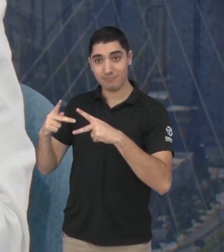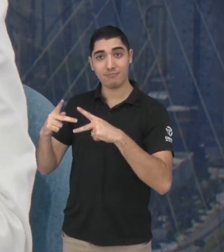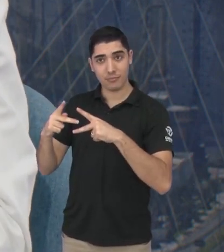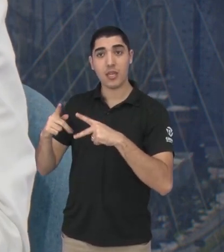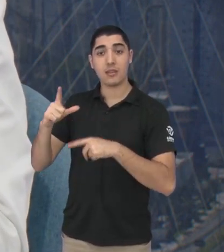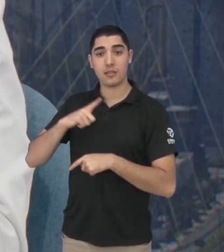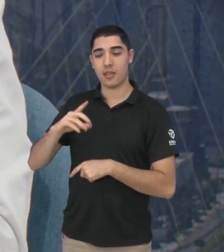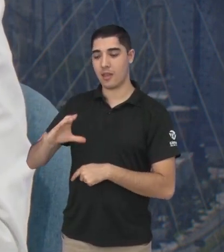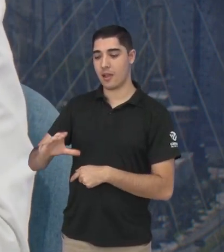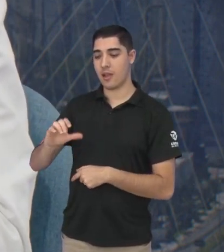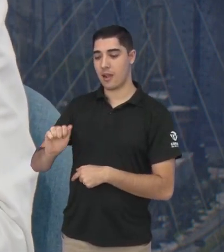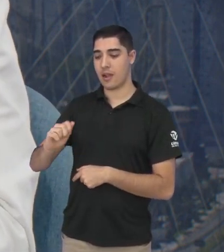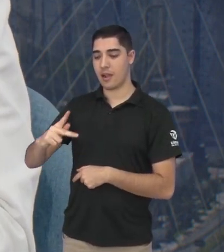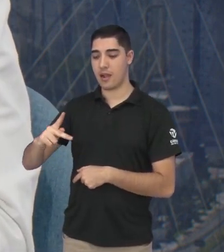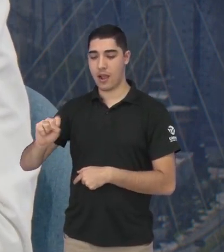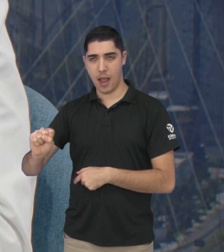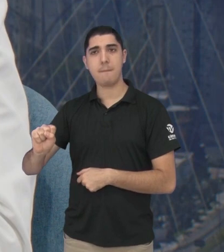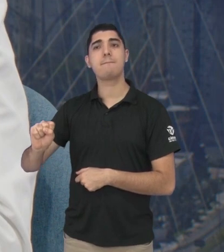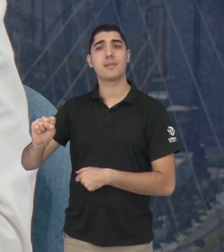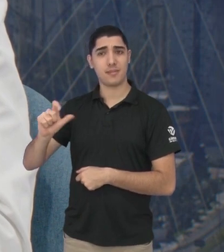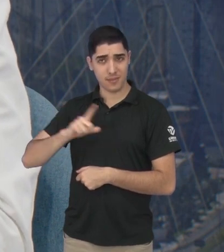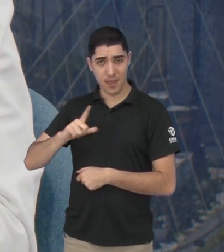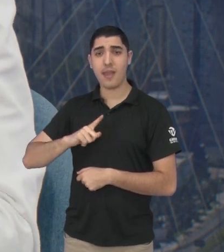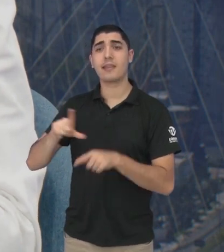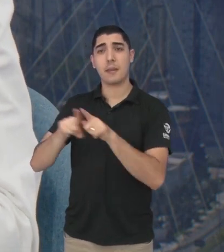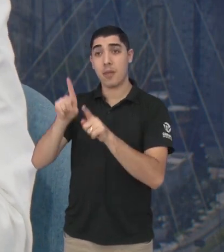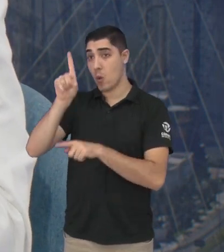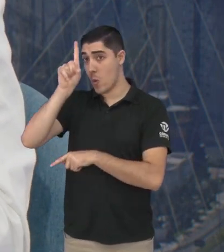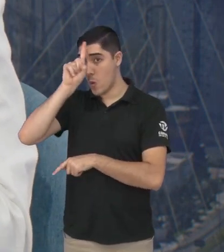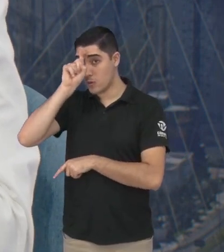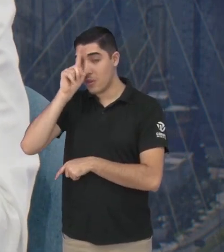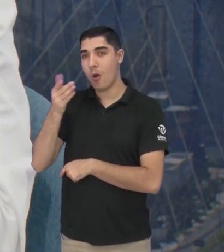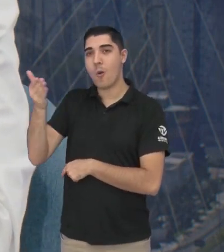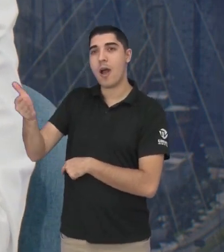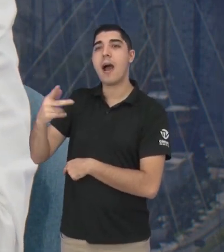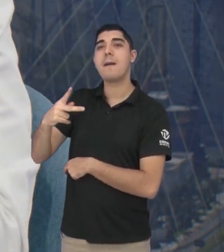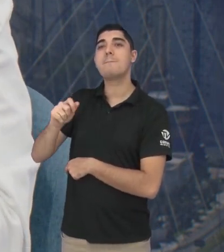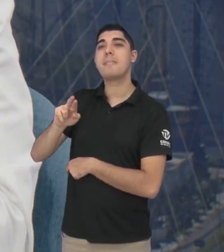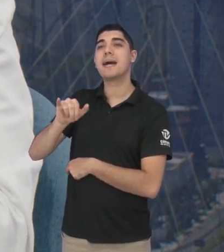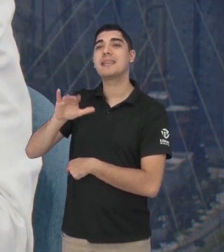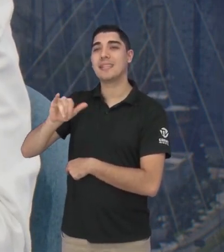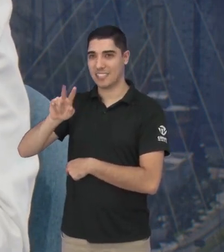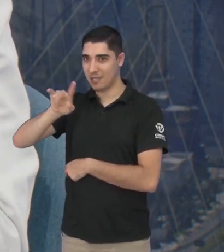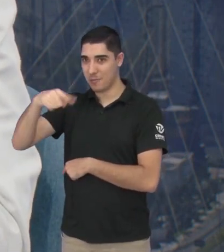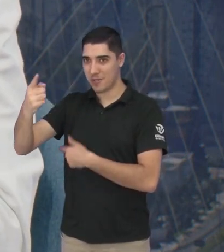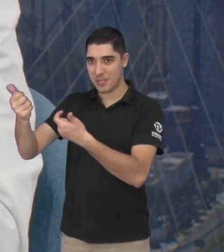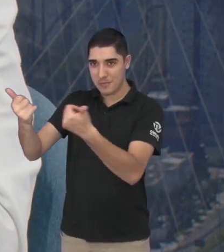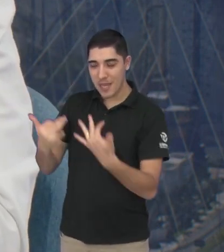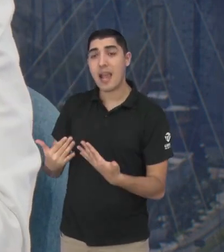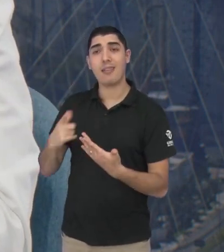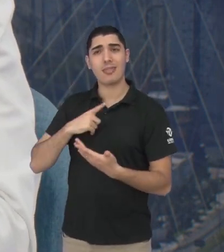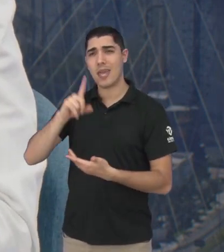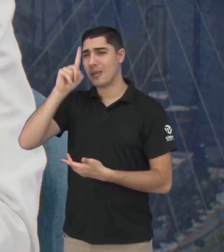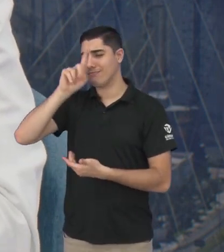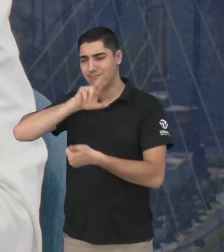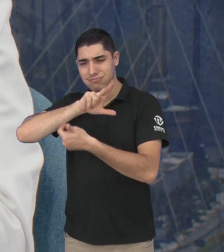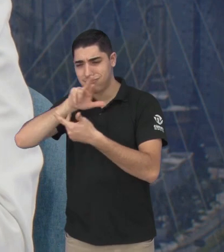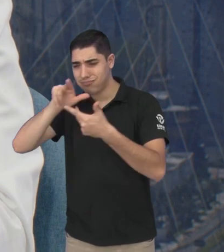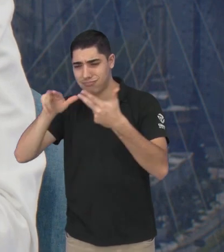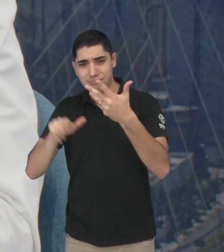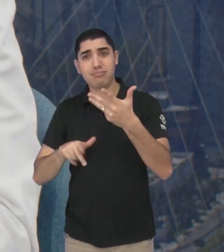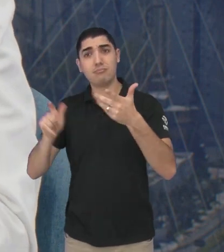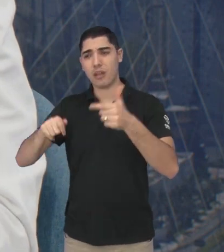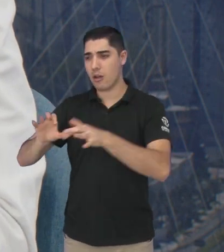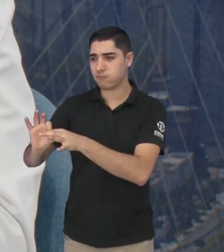Nós temos CAPS AD, nós temos um hospital, isso a Patrícia vai falar melhor, nós temos um hospital psiquiátrico, então nós temos uma